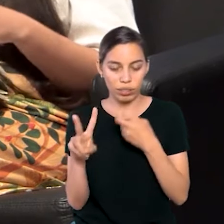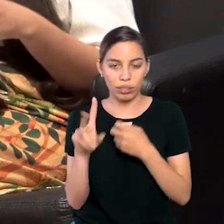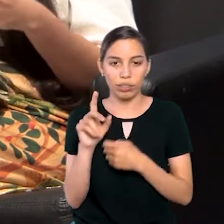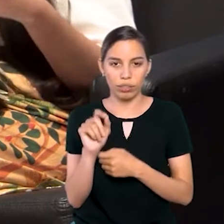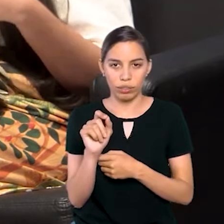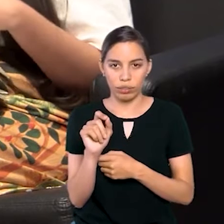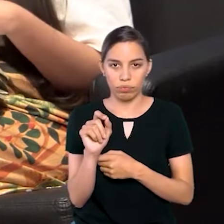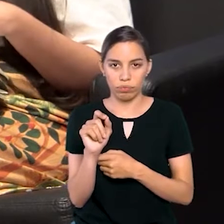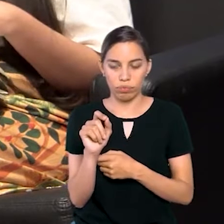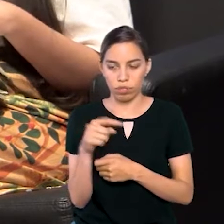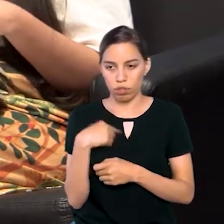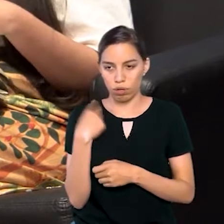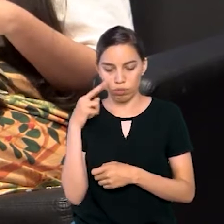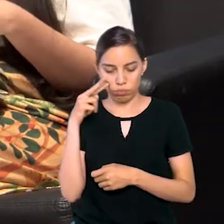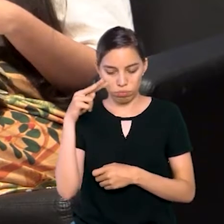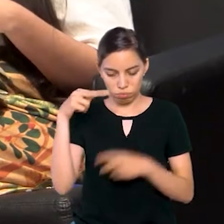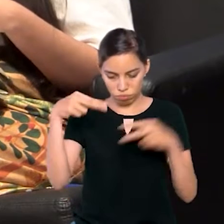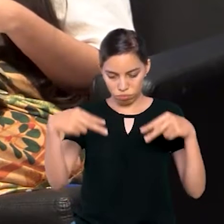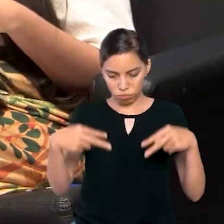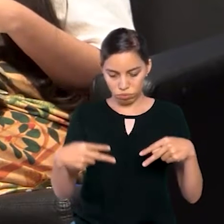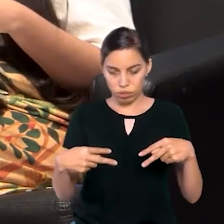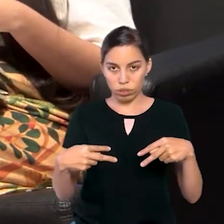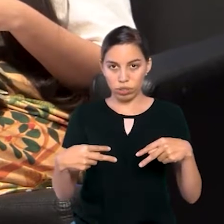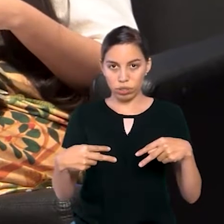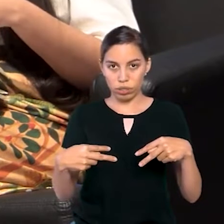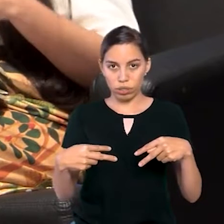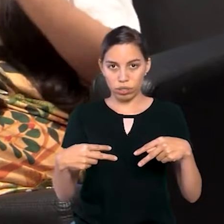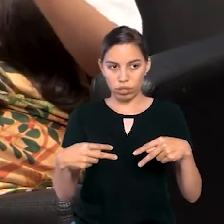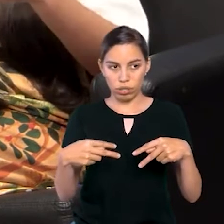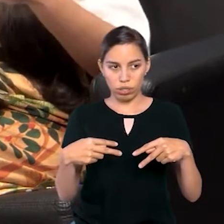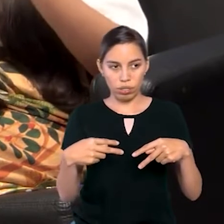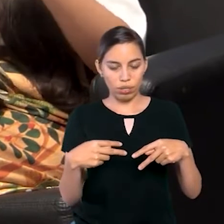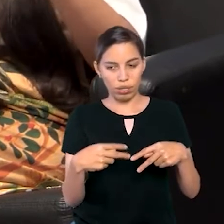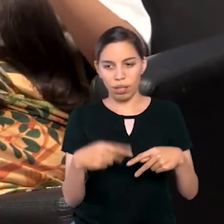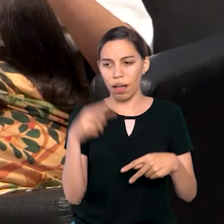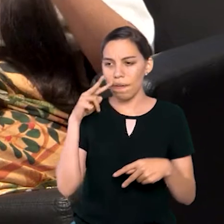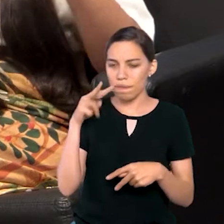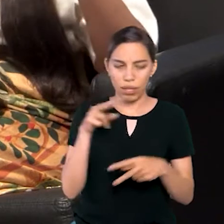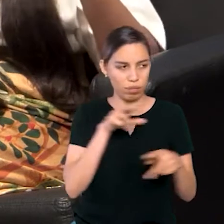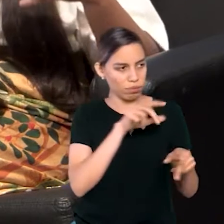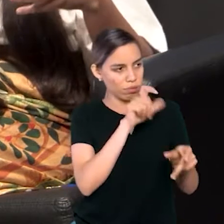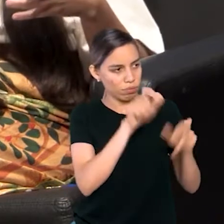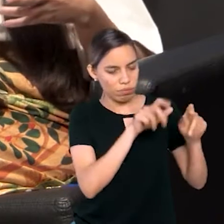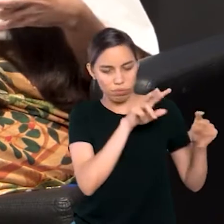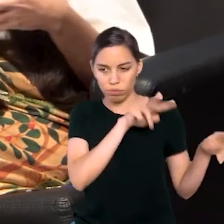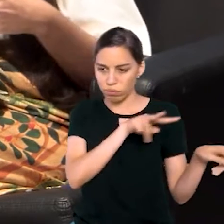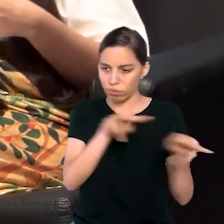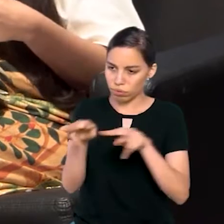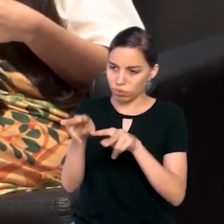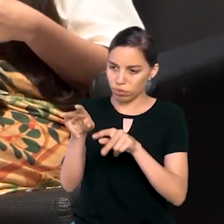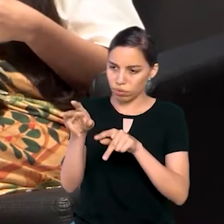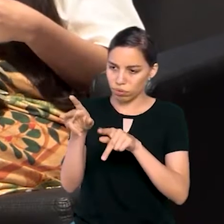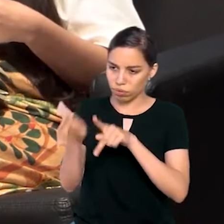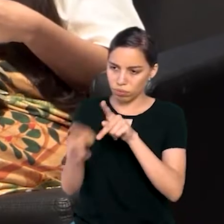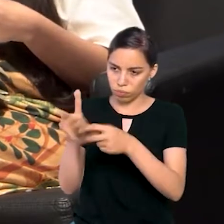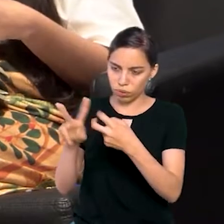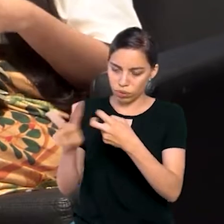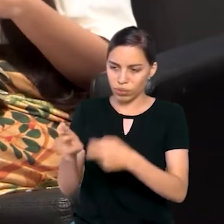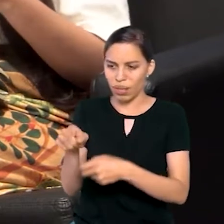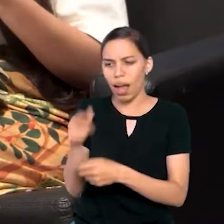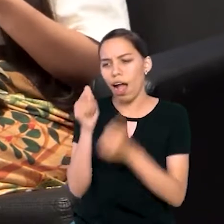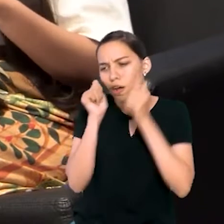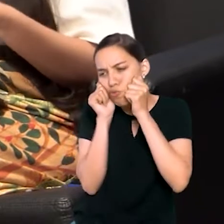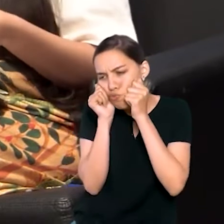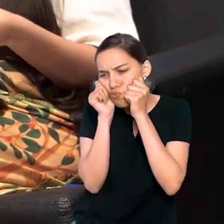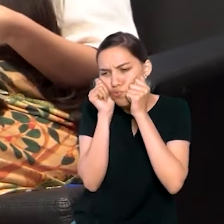muitas vezes olham para nós indígenas como bonitinhos, fofinhos, ingênuos, né? E